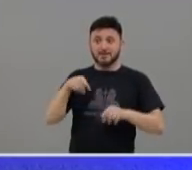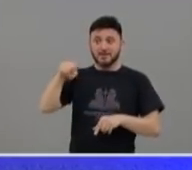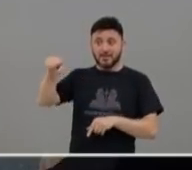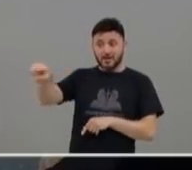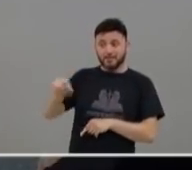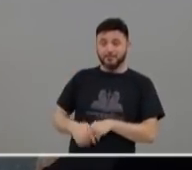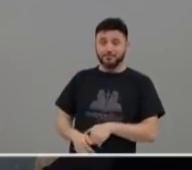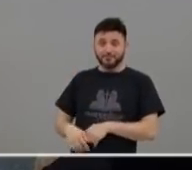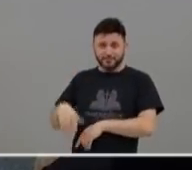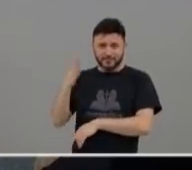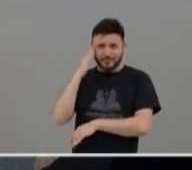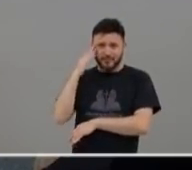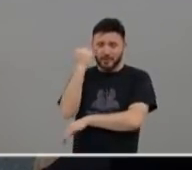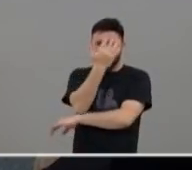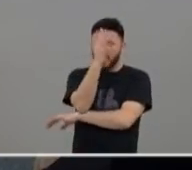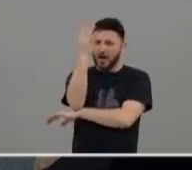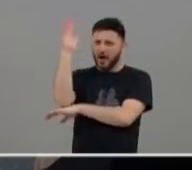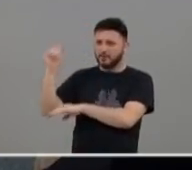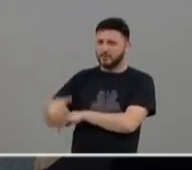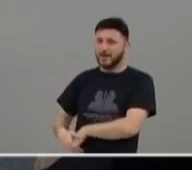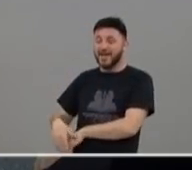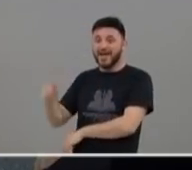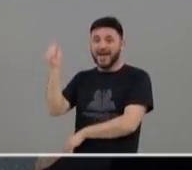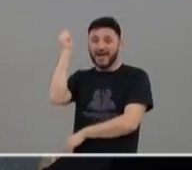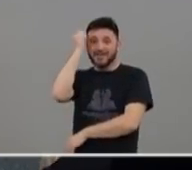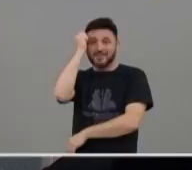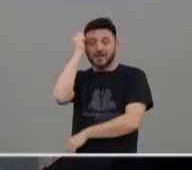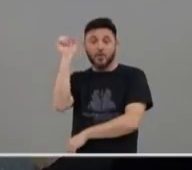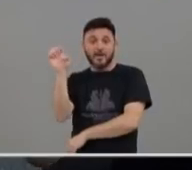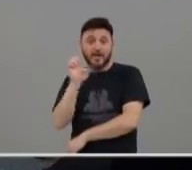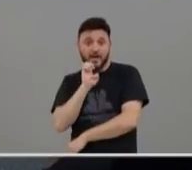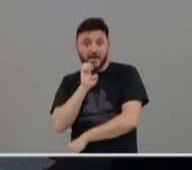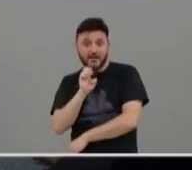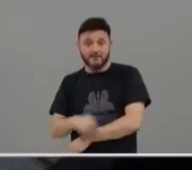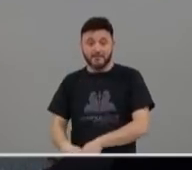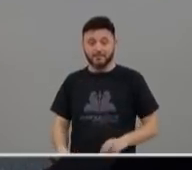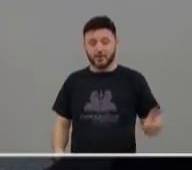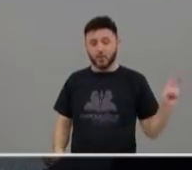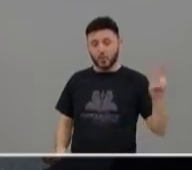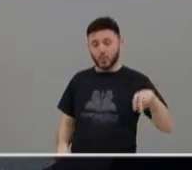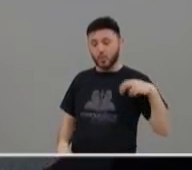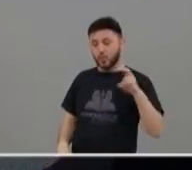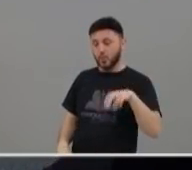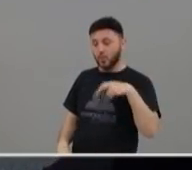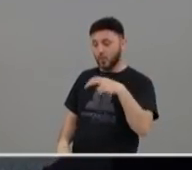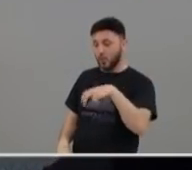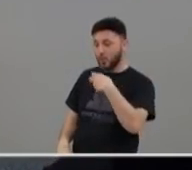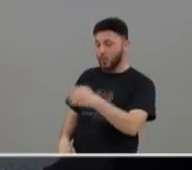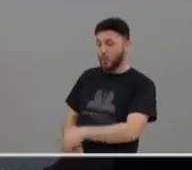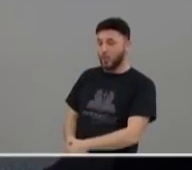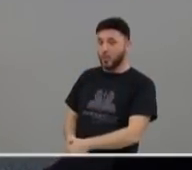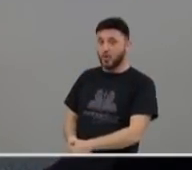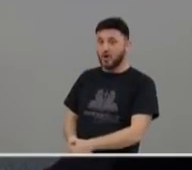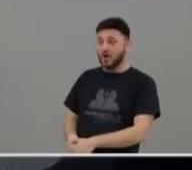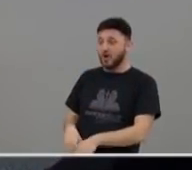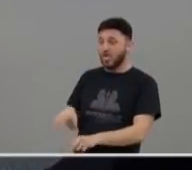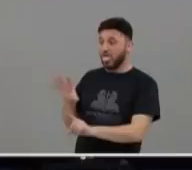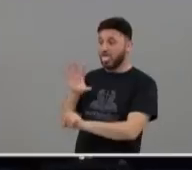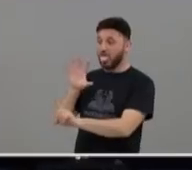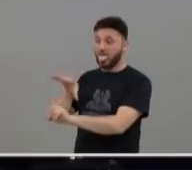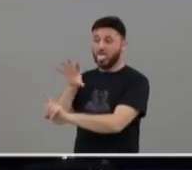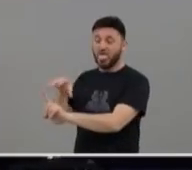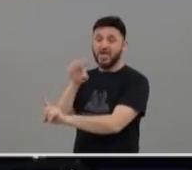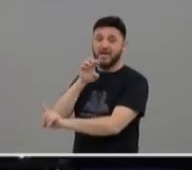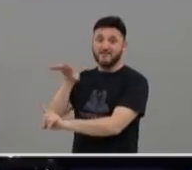olha, não coma daquela árvore. Mas vem a serpente e diz, por que você não pode comer? Coma,